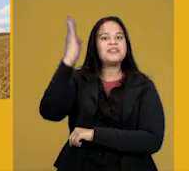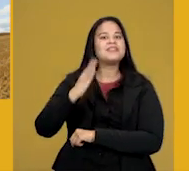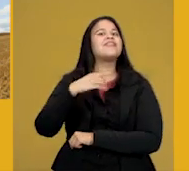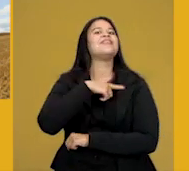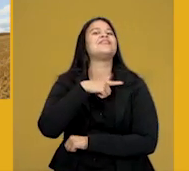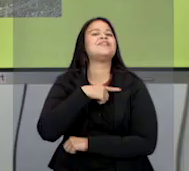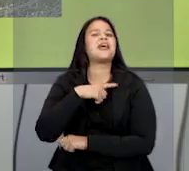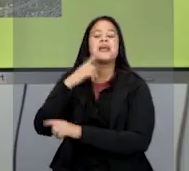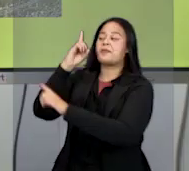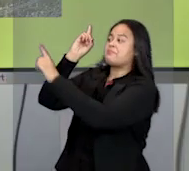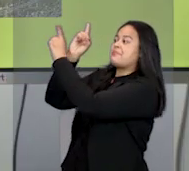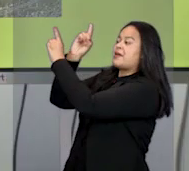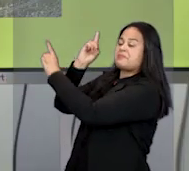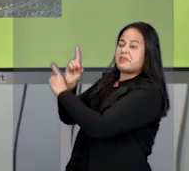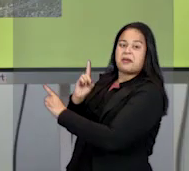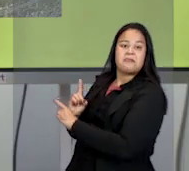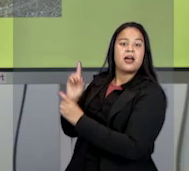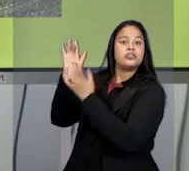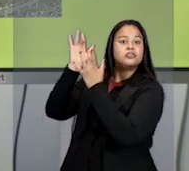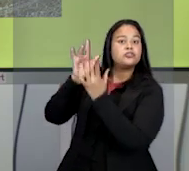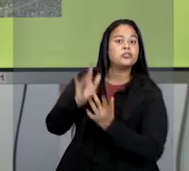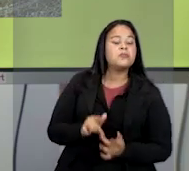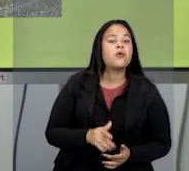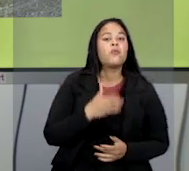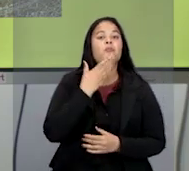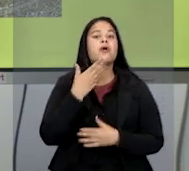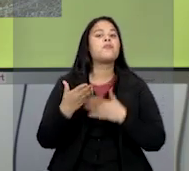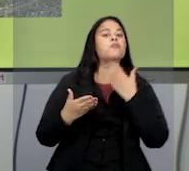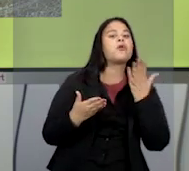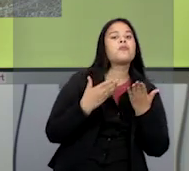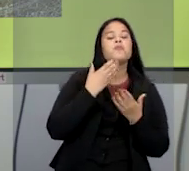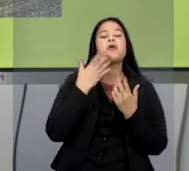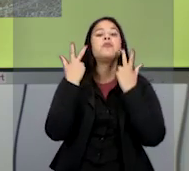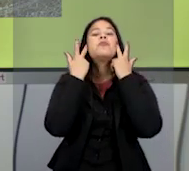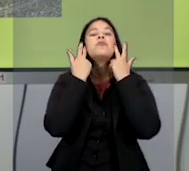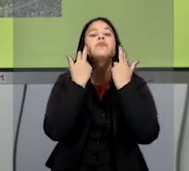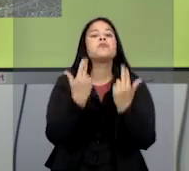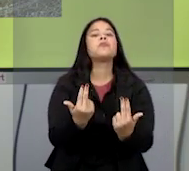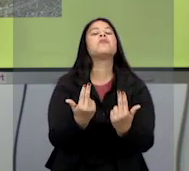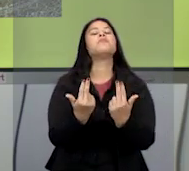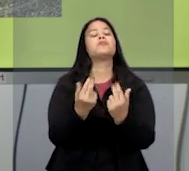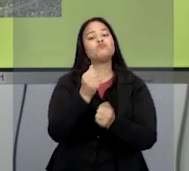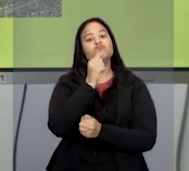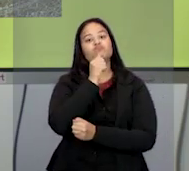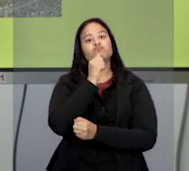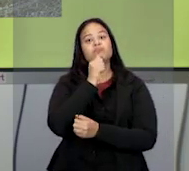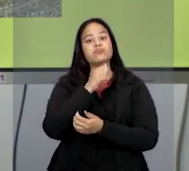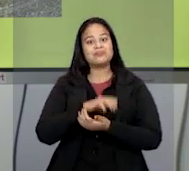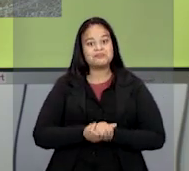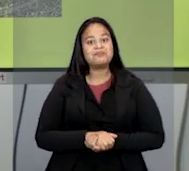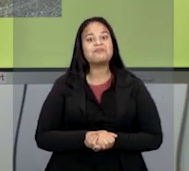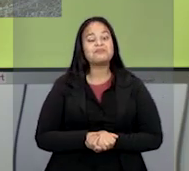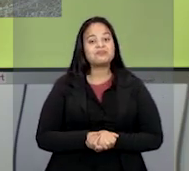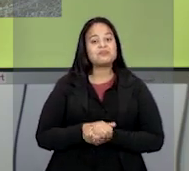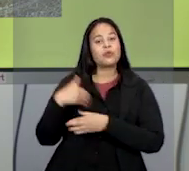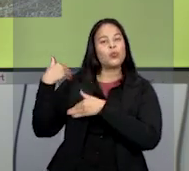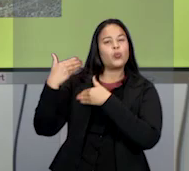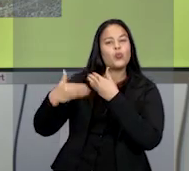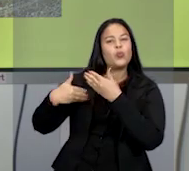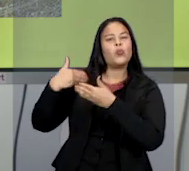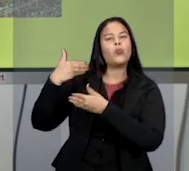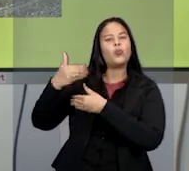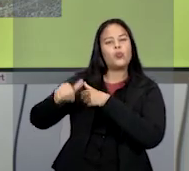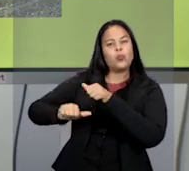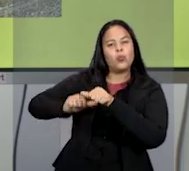vai encontrar esses tipos de agricultura, algo muito comum ainda, justamente por causa desse processo ainda de